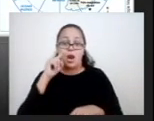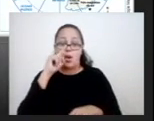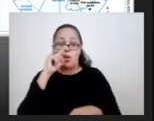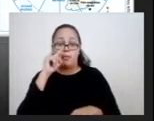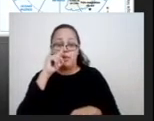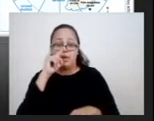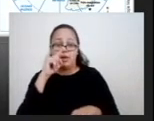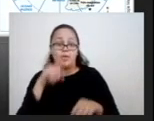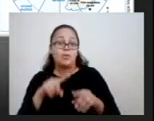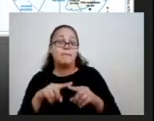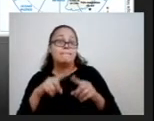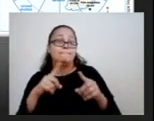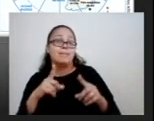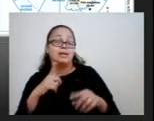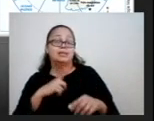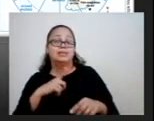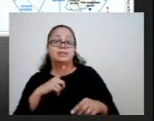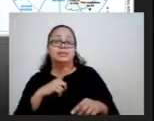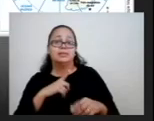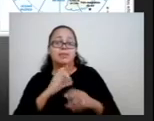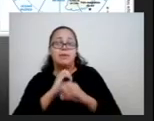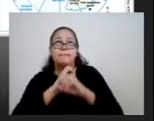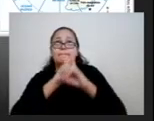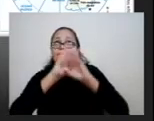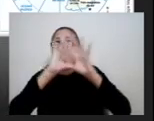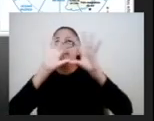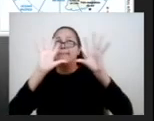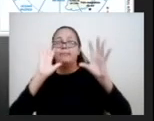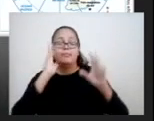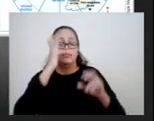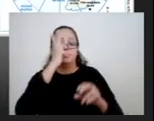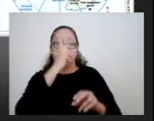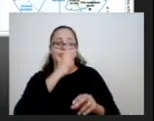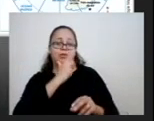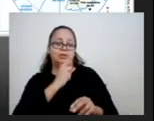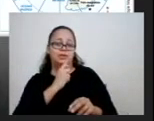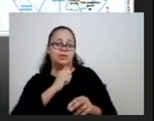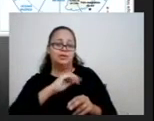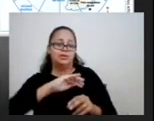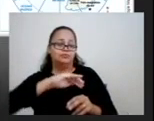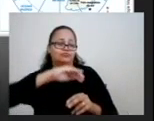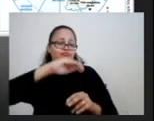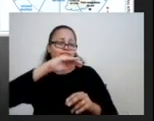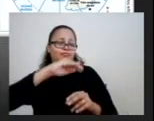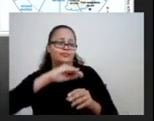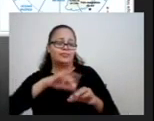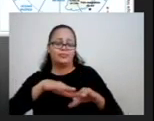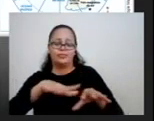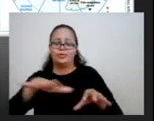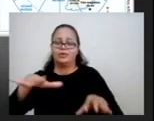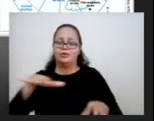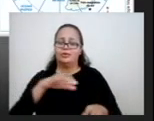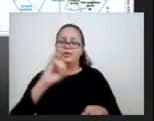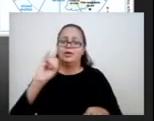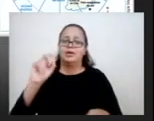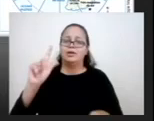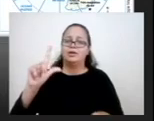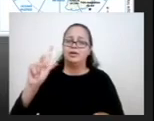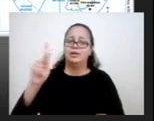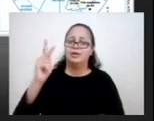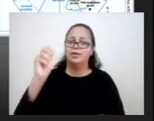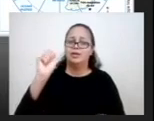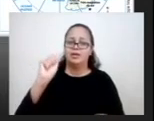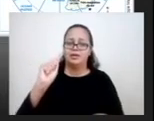do perigo, mas também do deslumbramento, do fascínio. Por quê? Miragens de ilhas de gelo, ilhas no